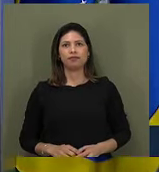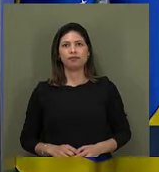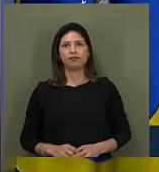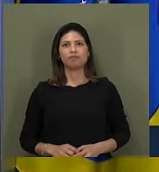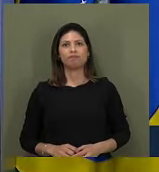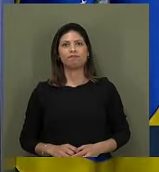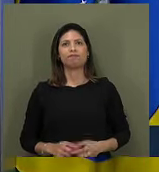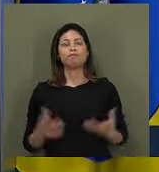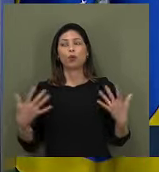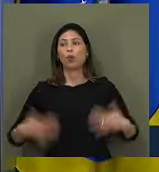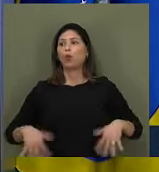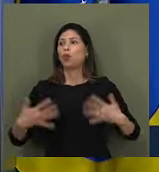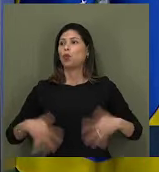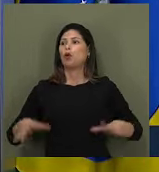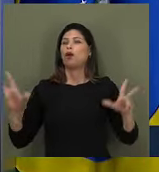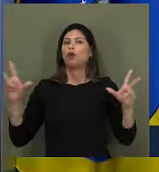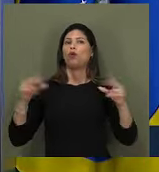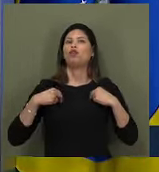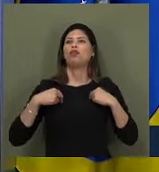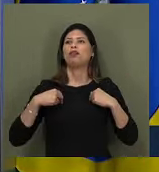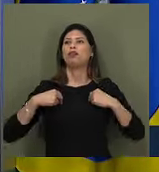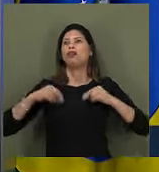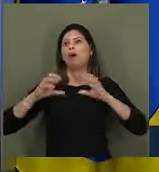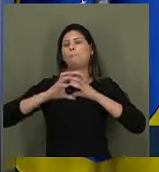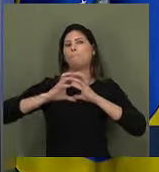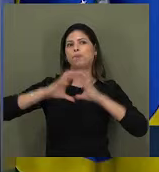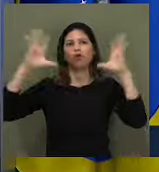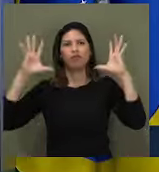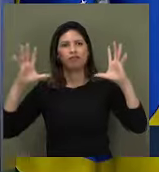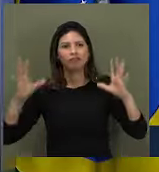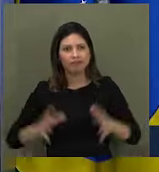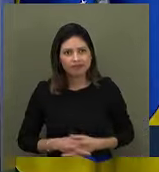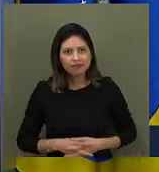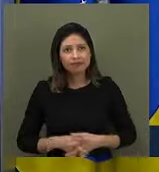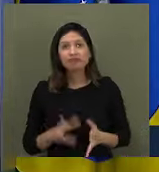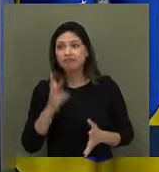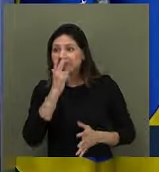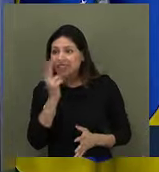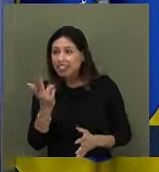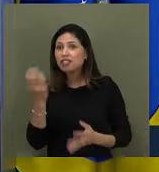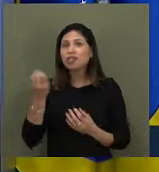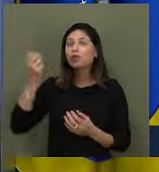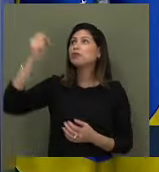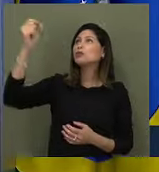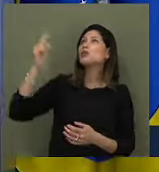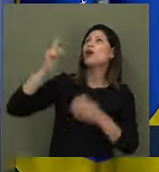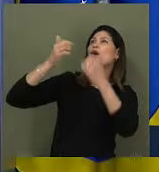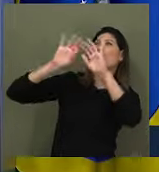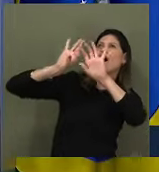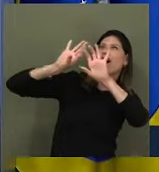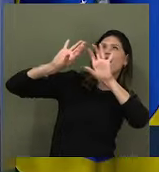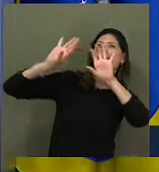minha bolha estourou o céu se abriu sol começou a arraiar o